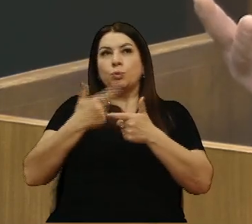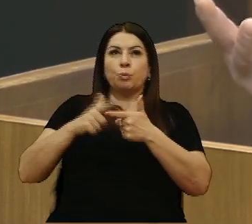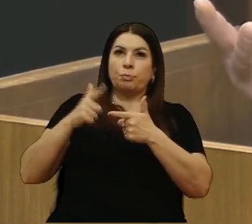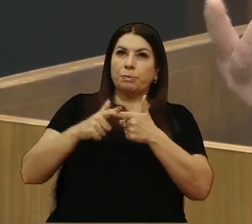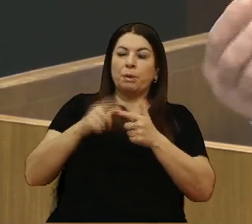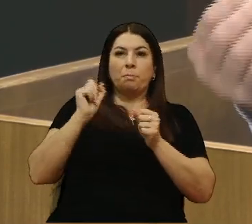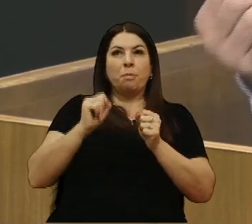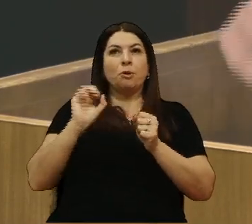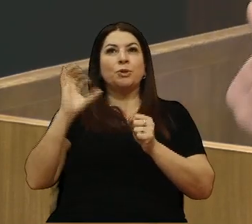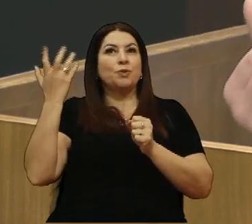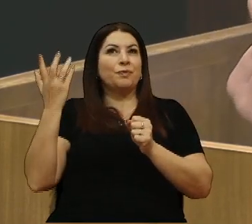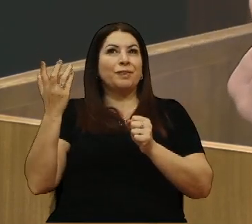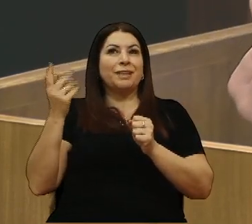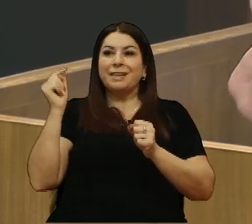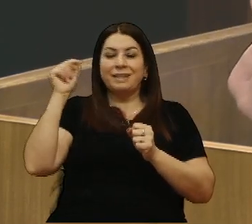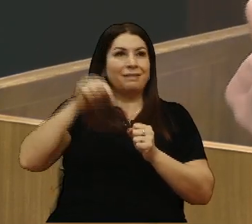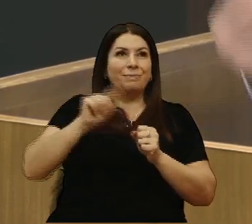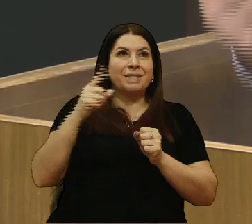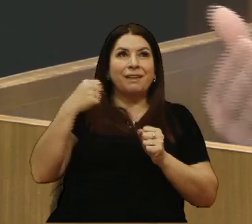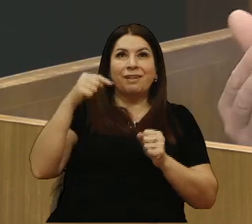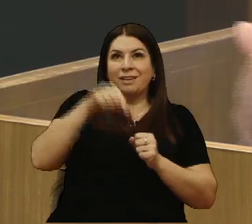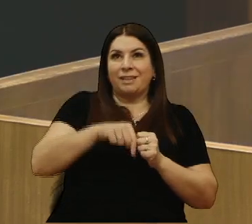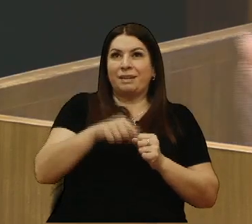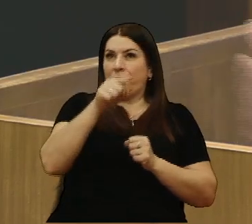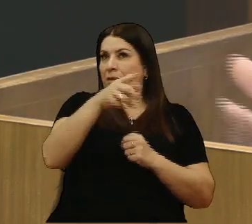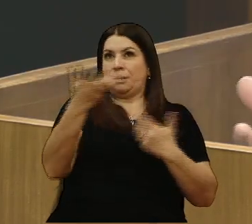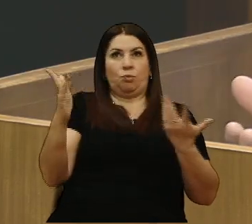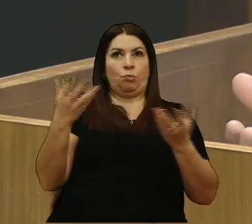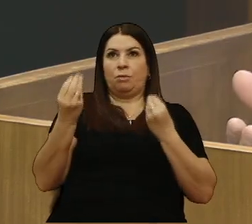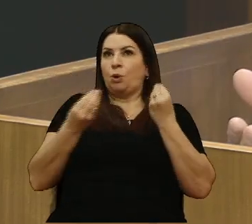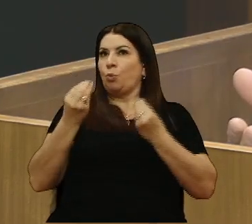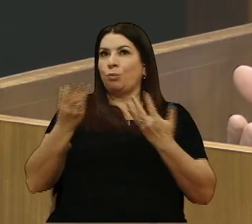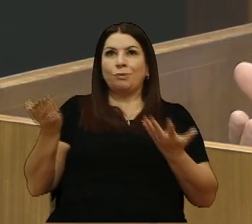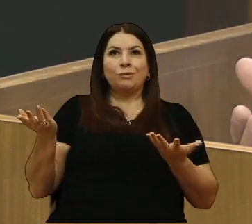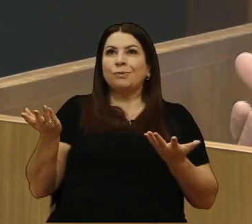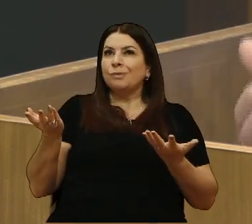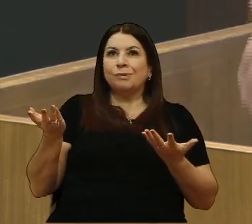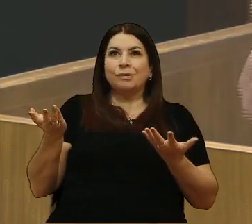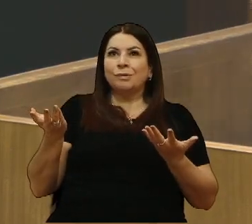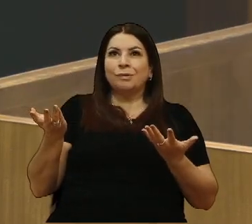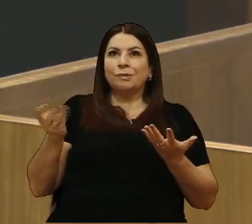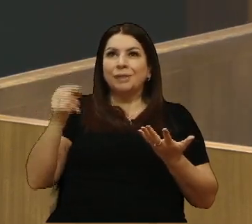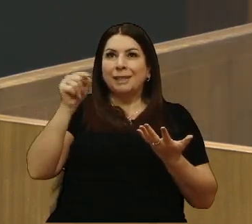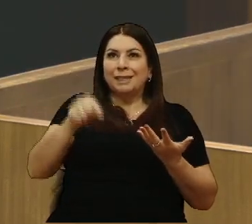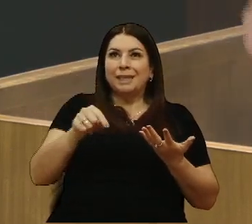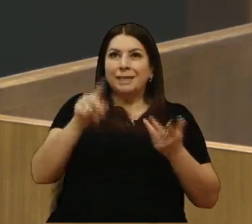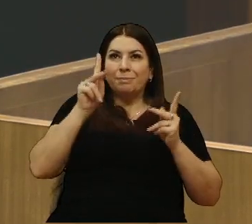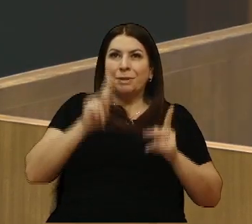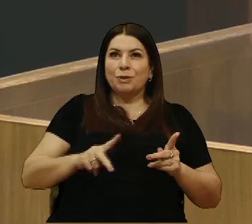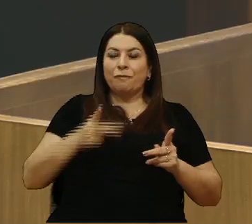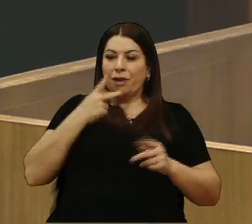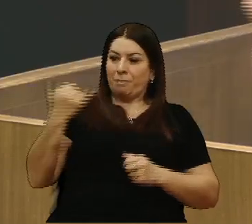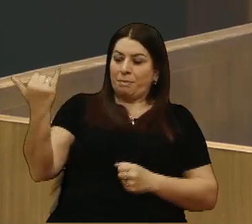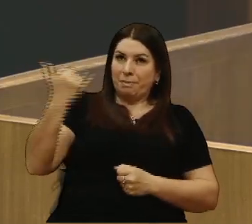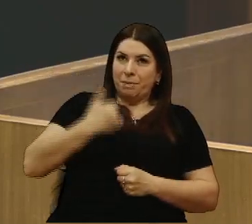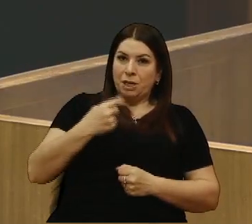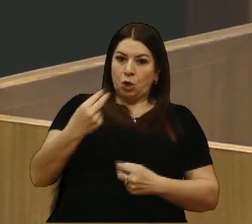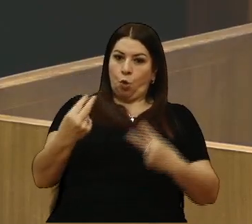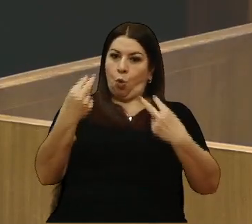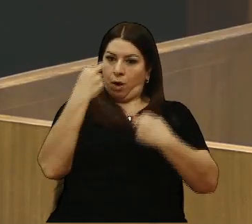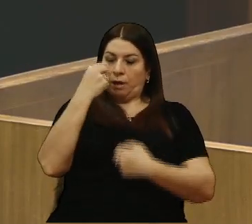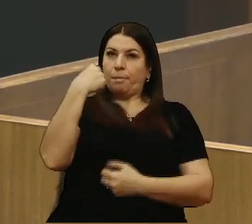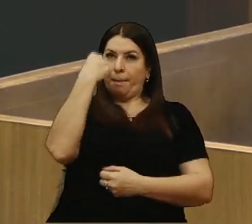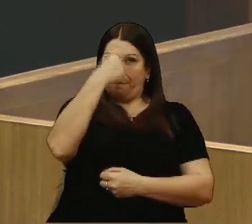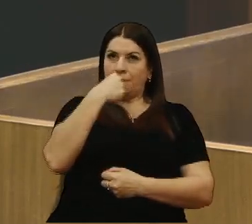gente pode resolver sem ter que vir aqui. Mas esse não tem como. E aqueles que disseram para mim, olhando na minha